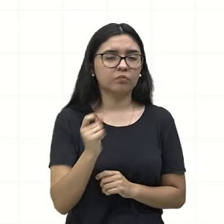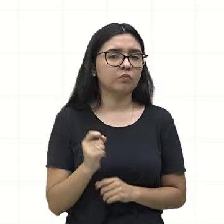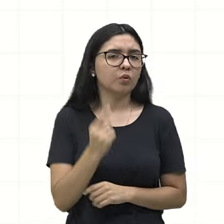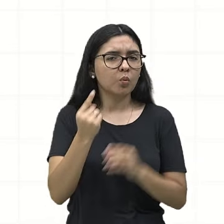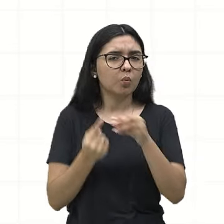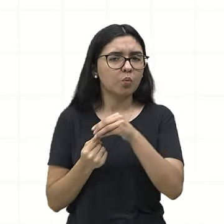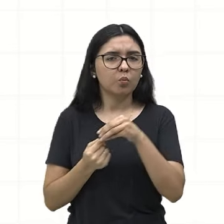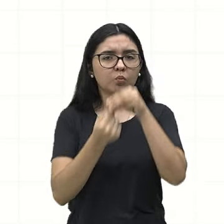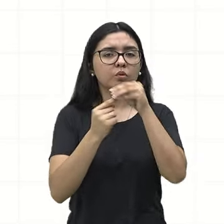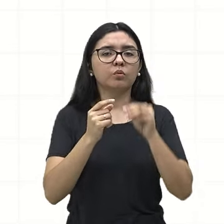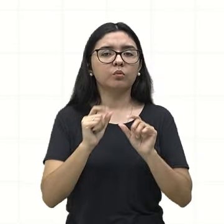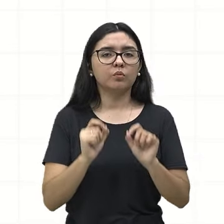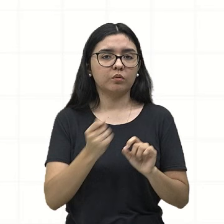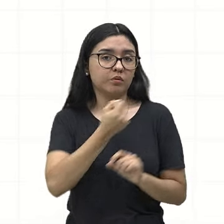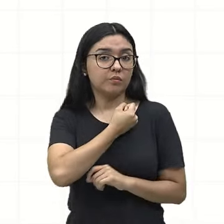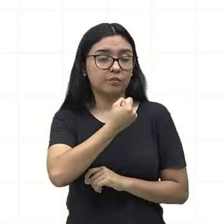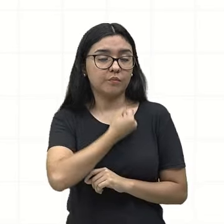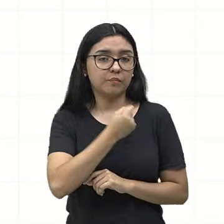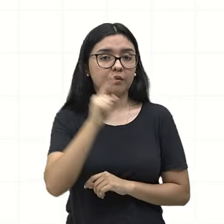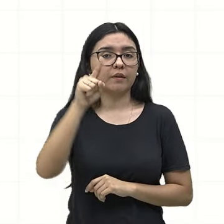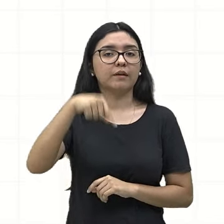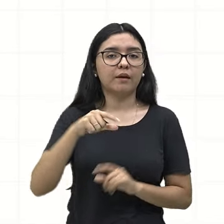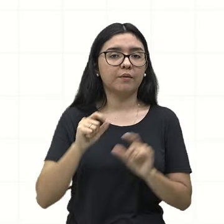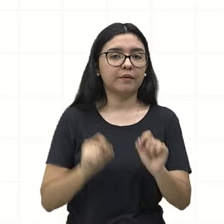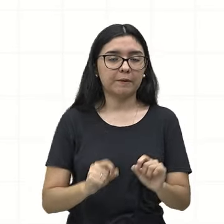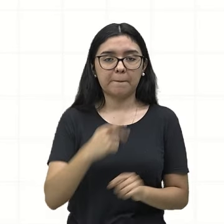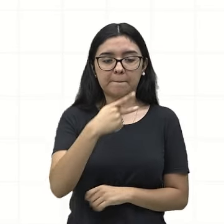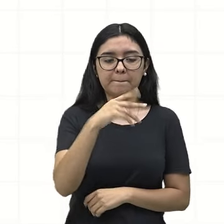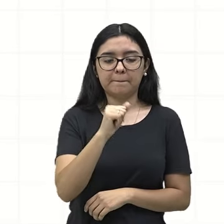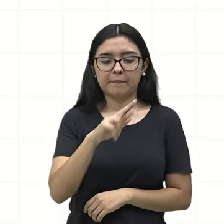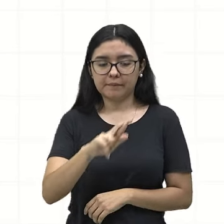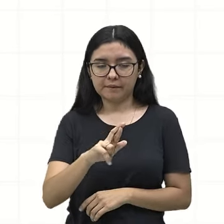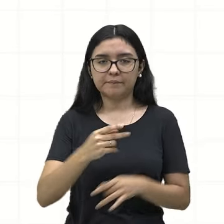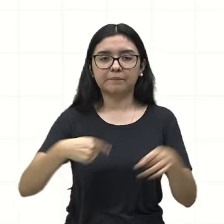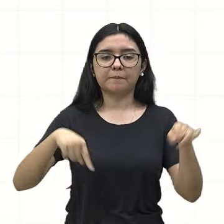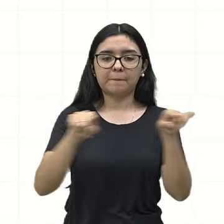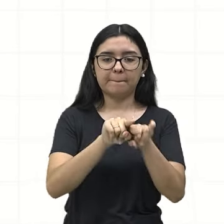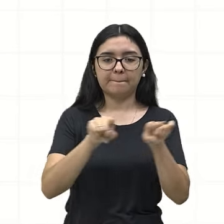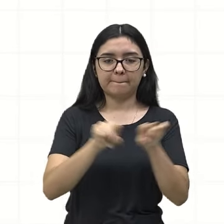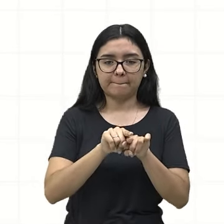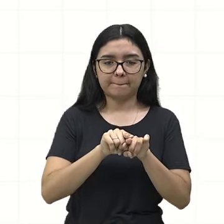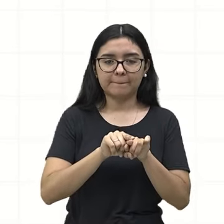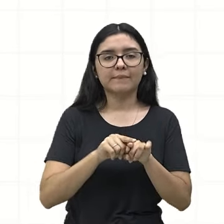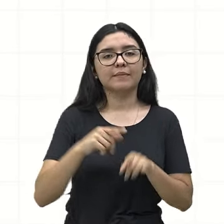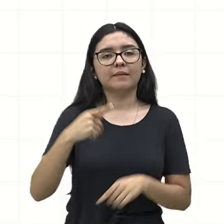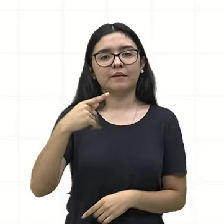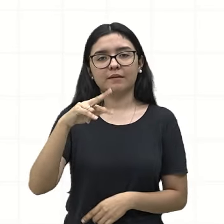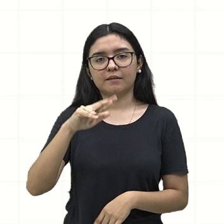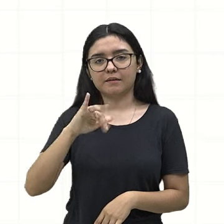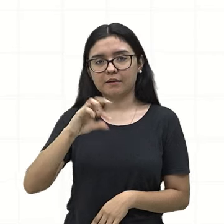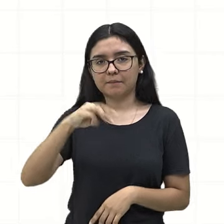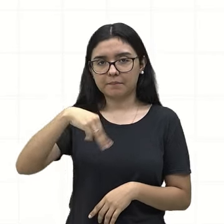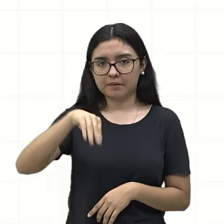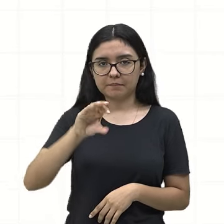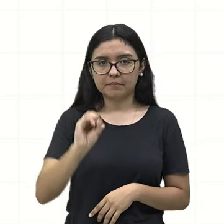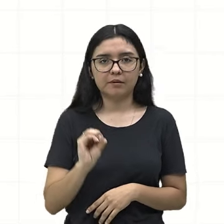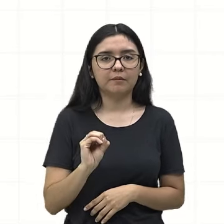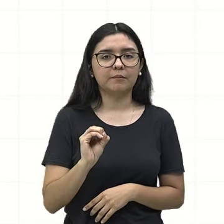único número que é par, olha só, que é par, e